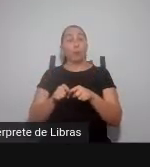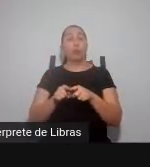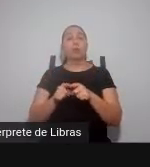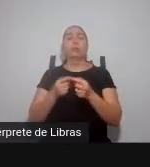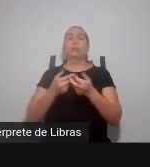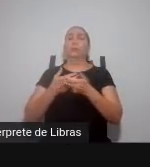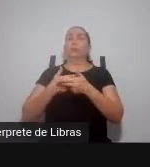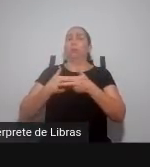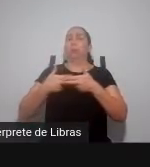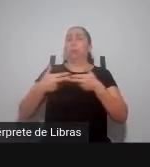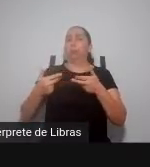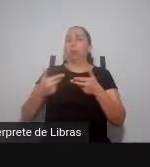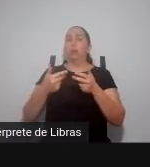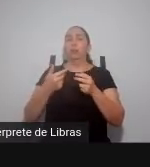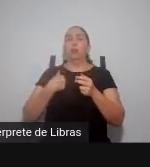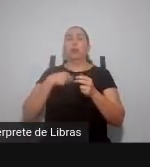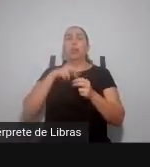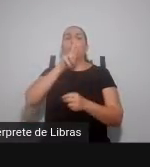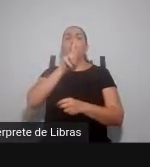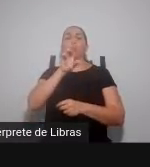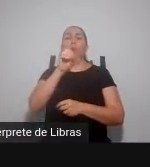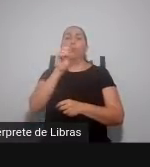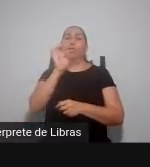relatar, as rotinas, enfim.